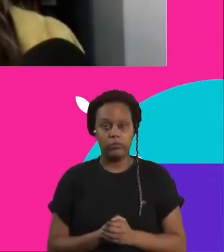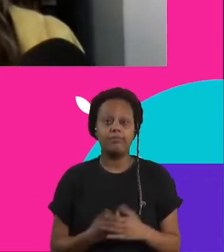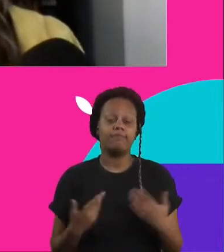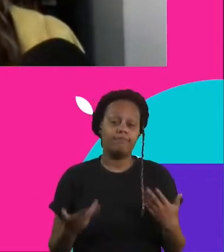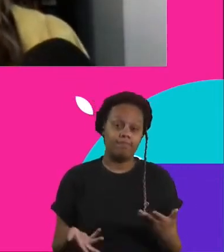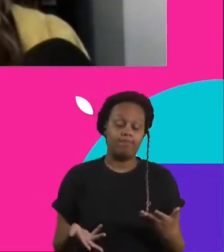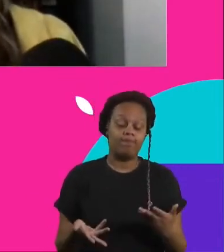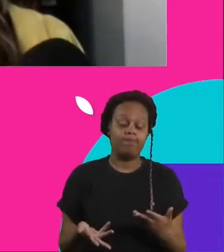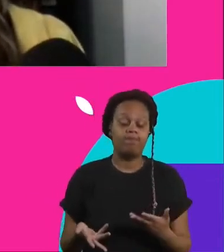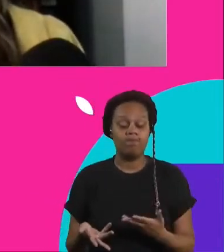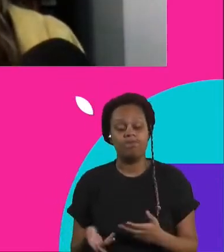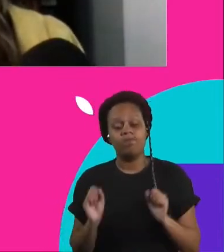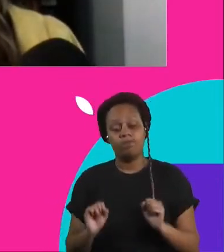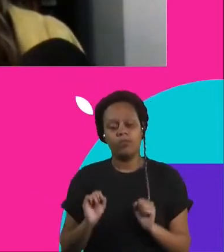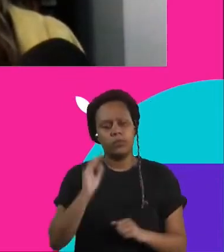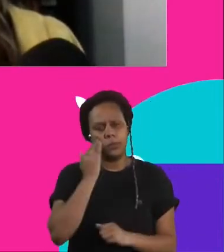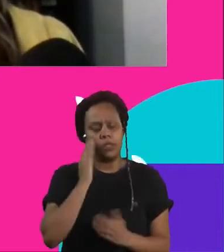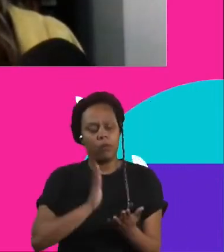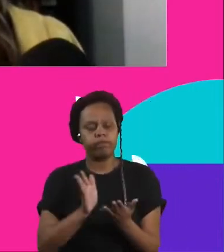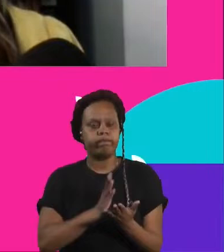Olha, a gente pode entender os vieses